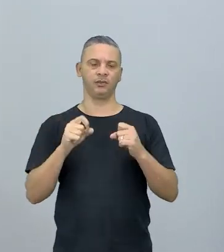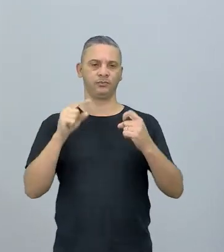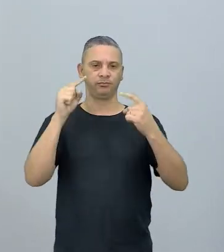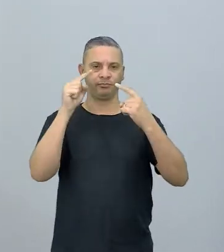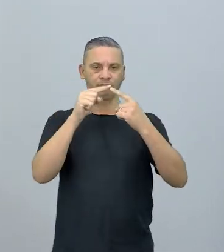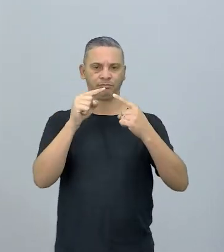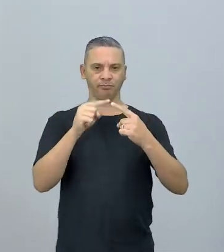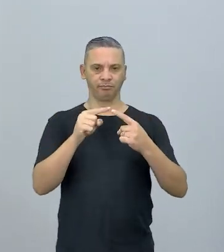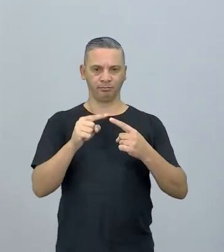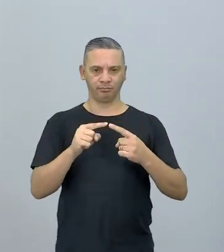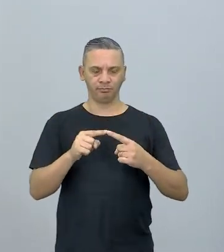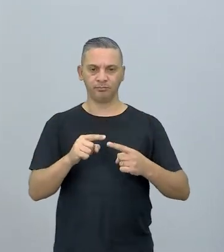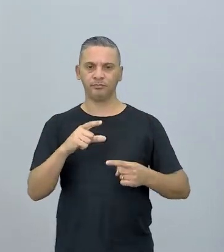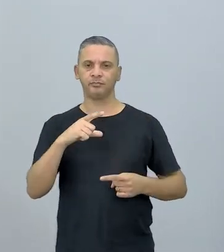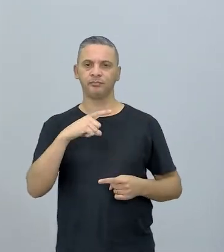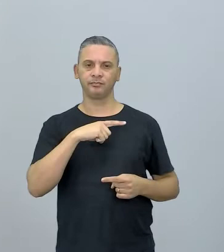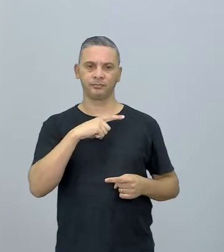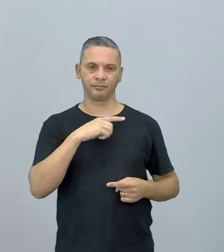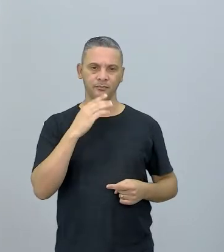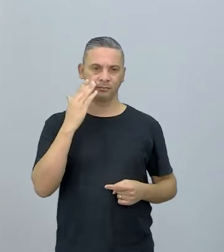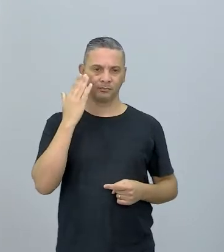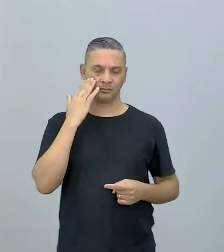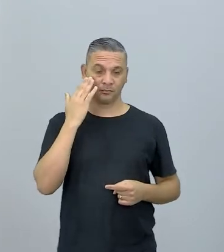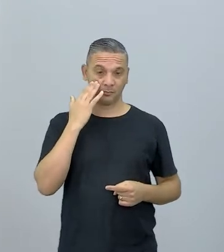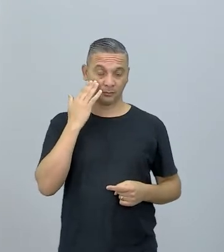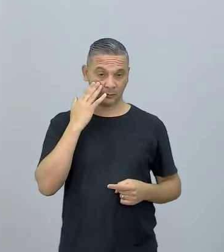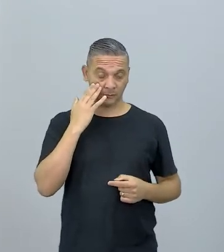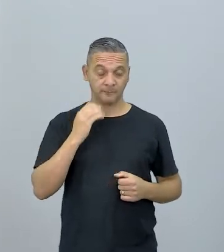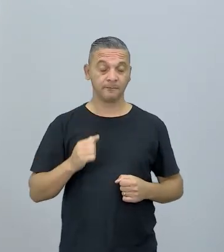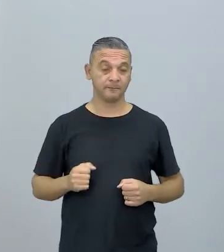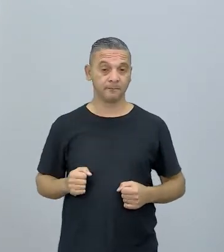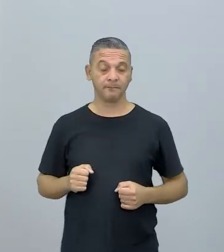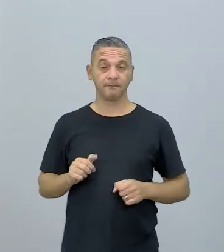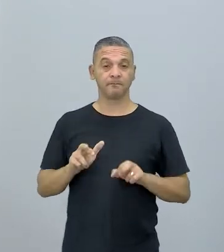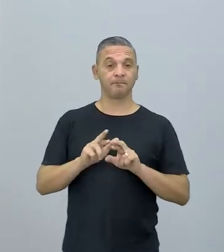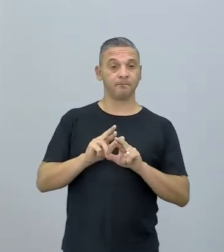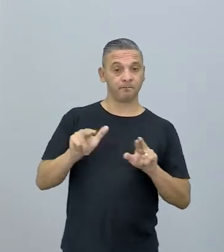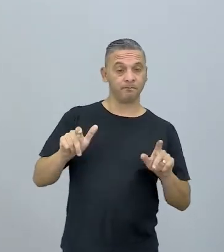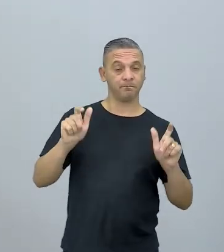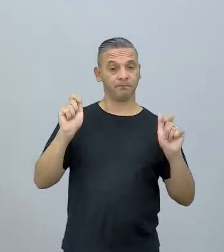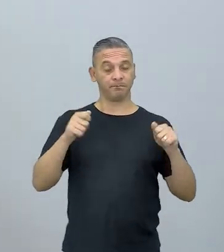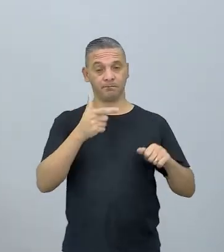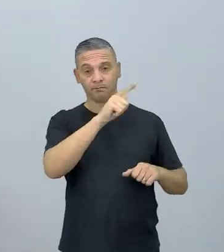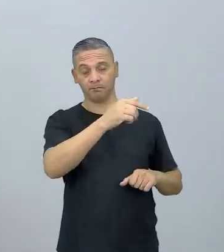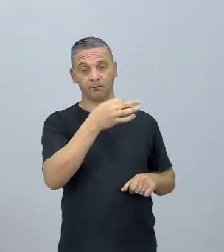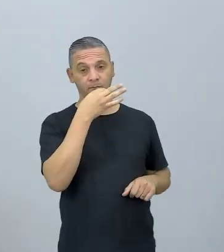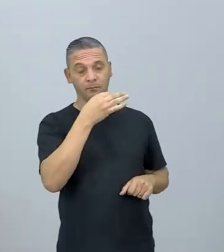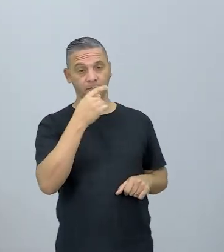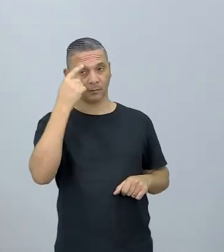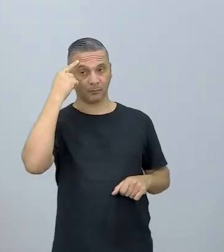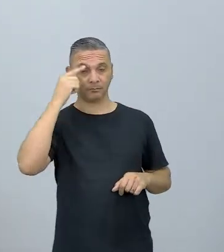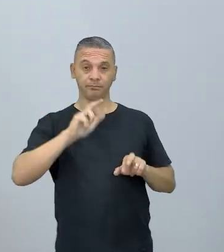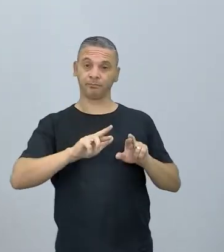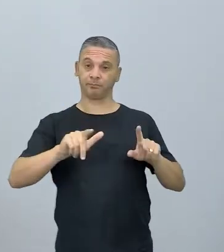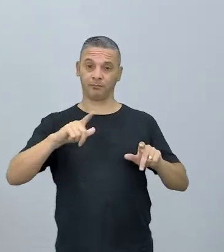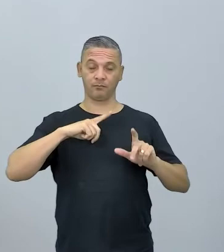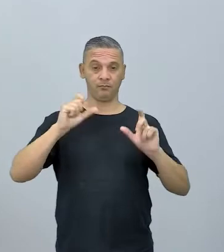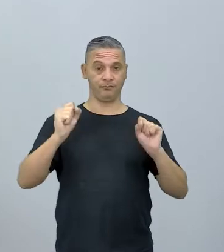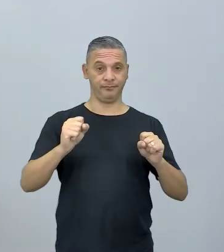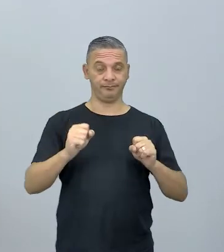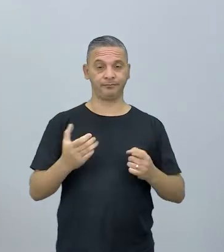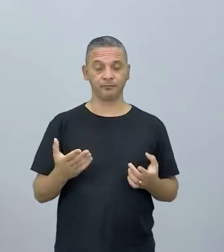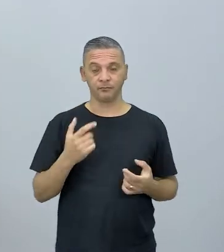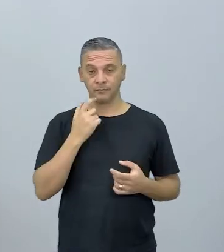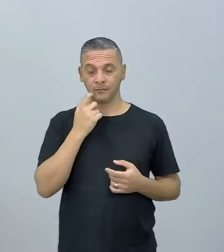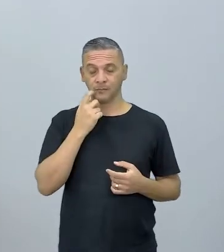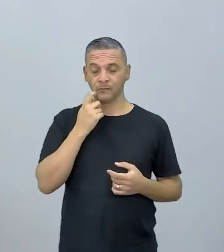fatos evidenciem algo diferente daquilo que nós estávamos pensando. Então,